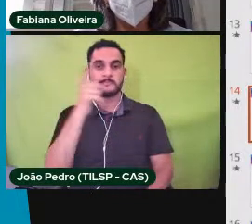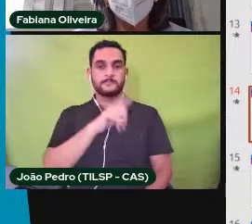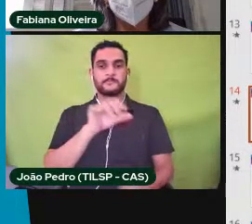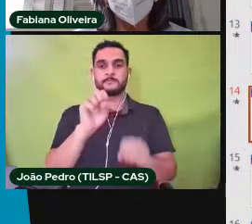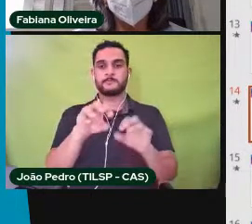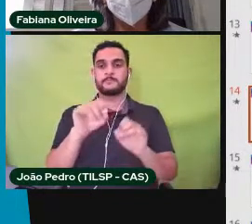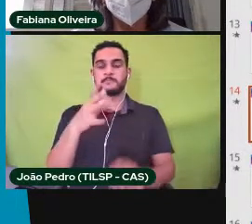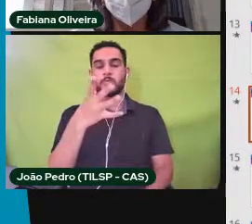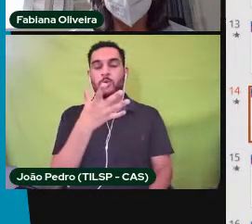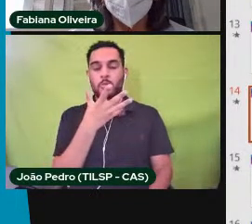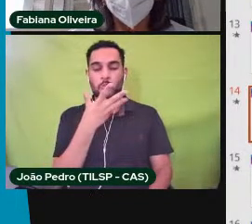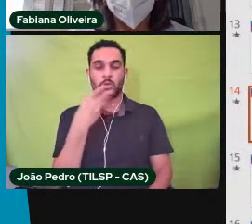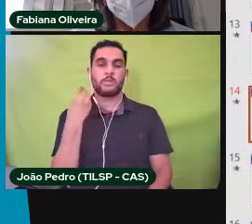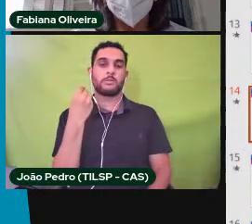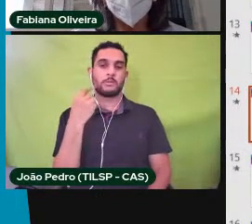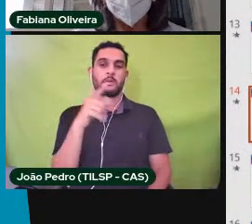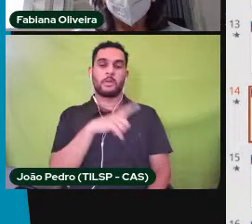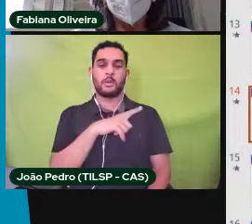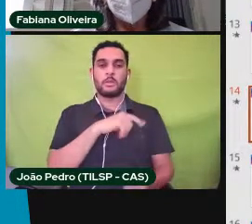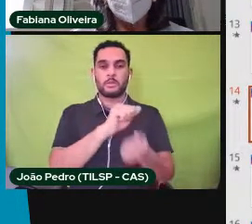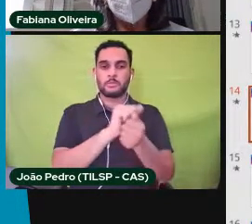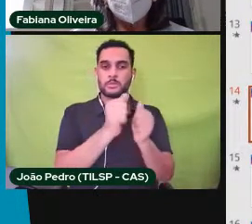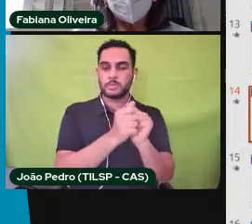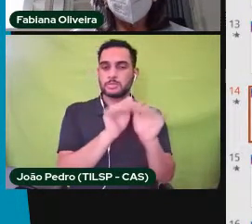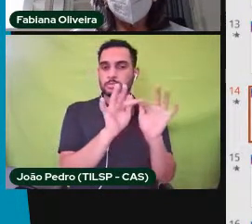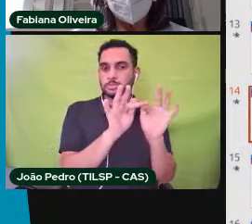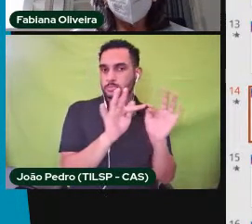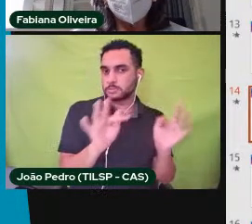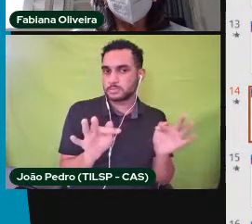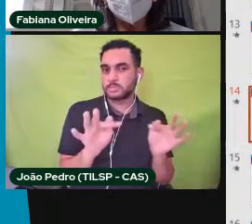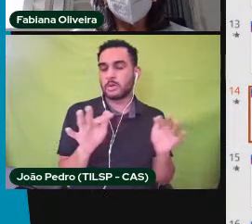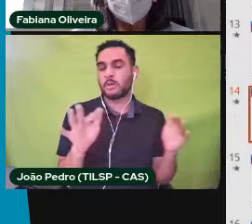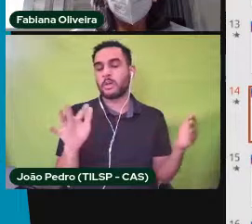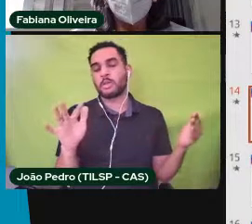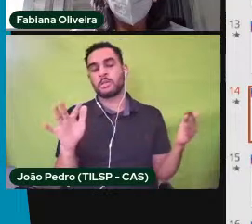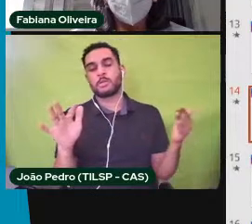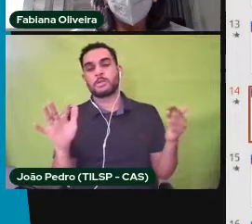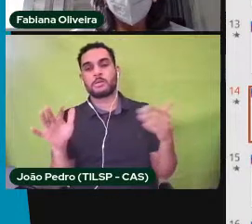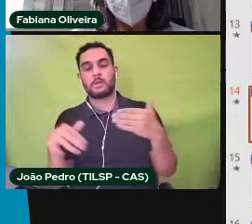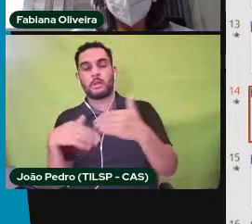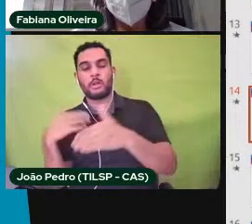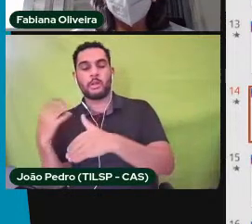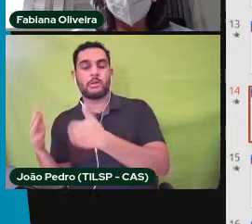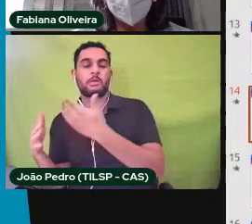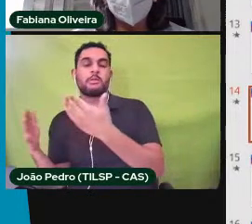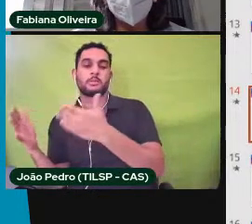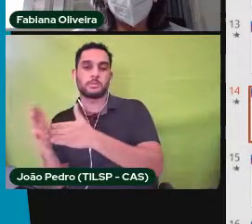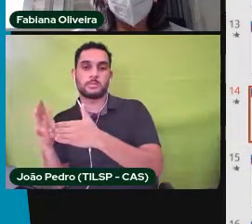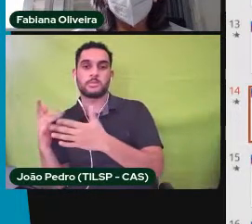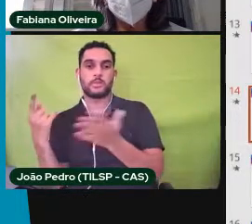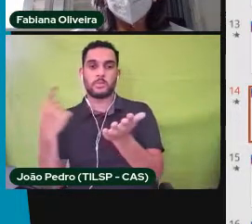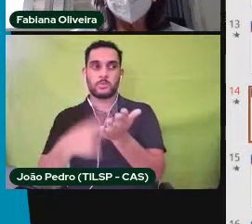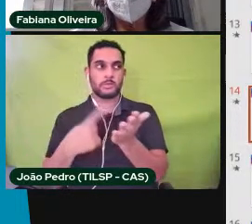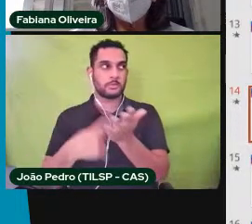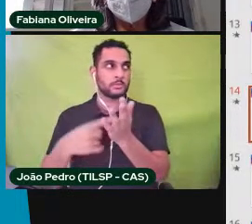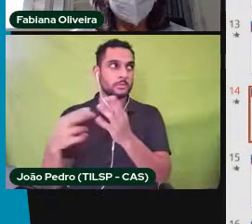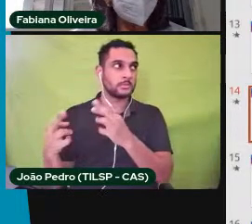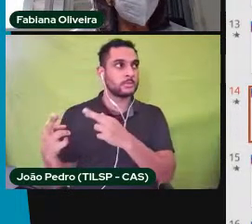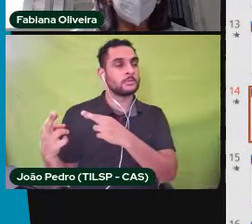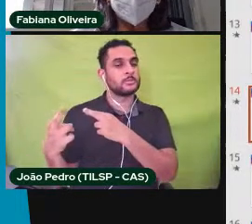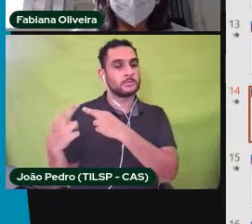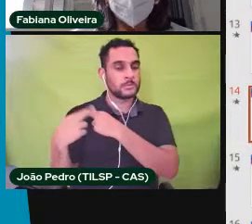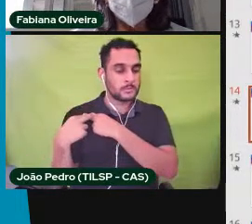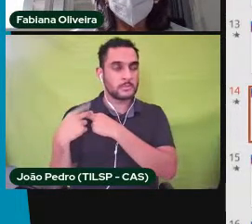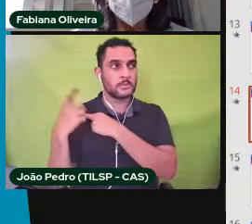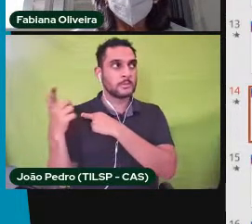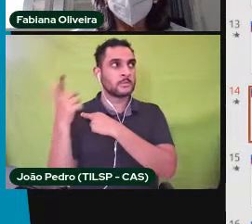qualidade, desde adaptações razoáveis até o compromisso e a responsabilidade de